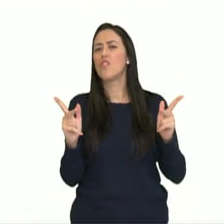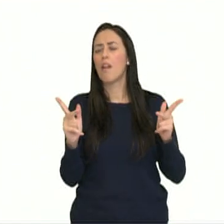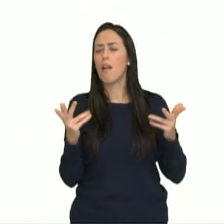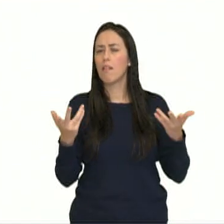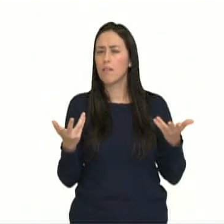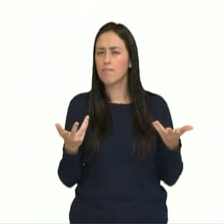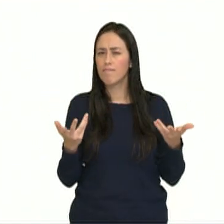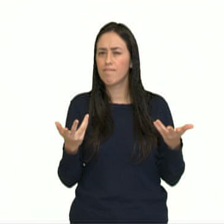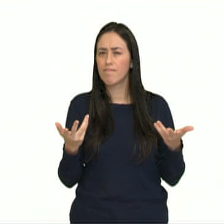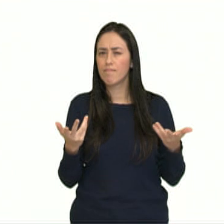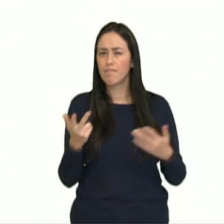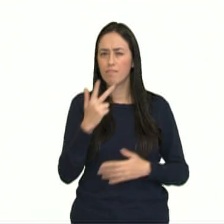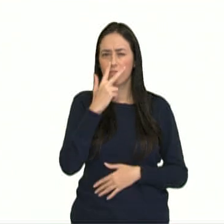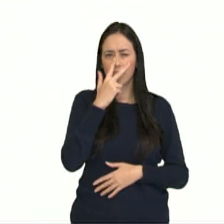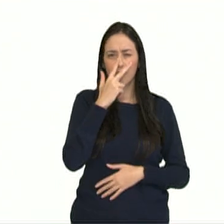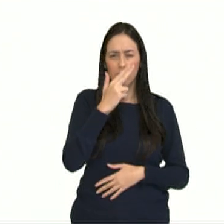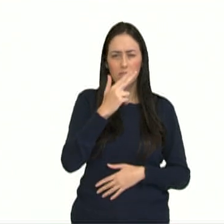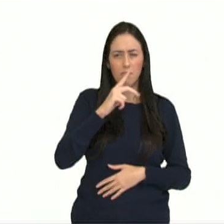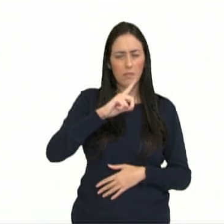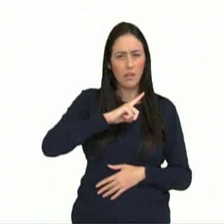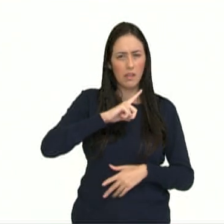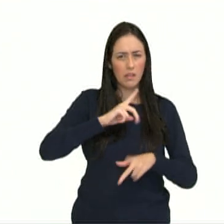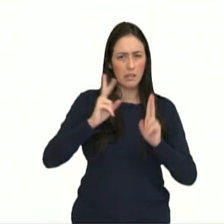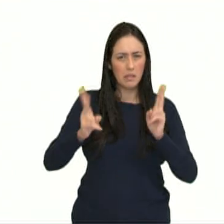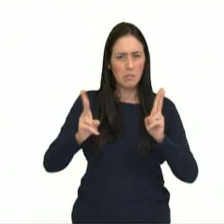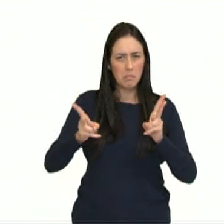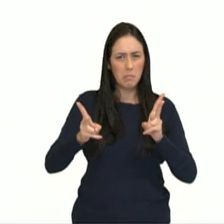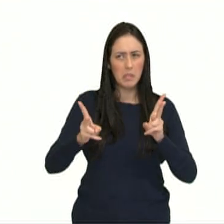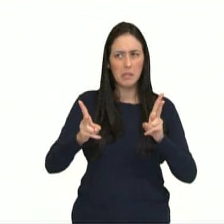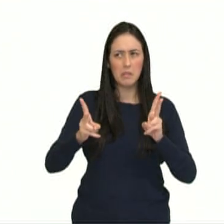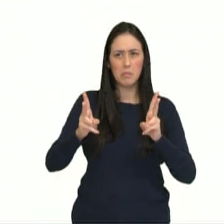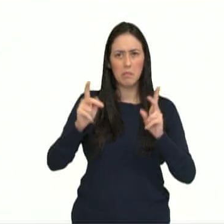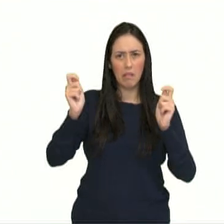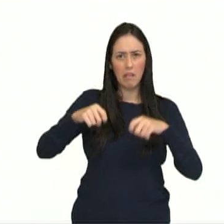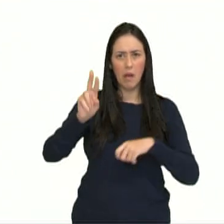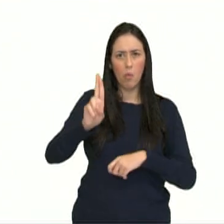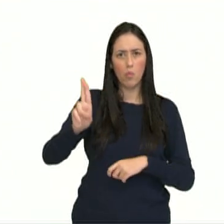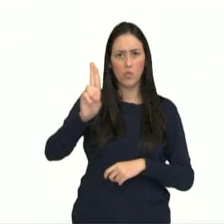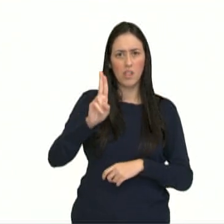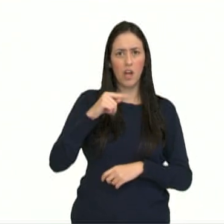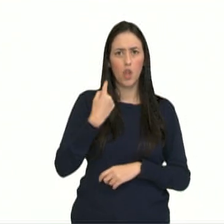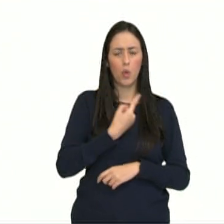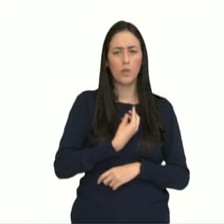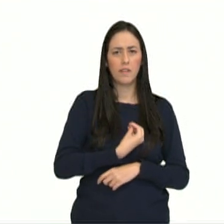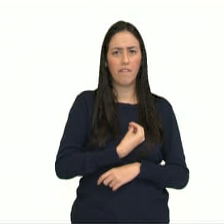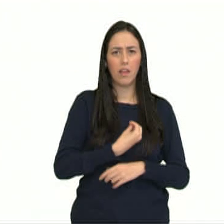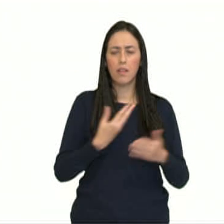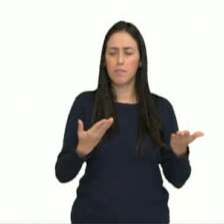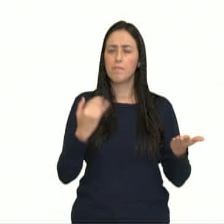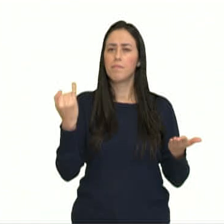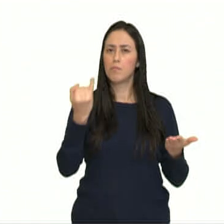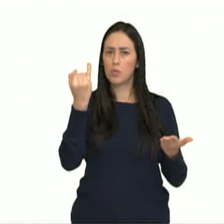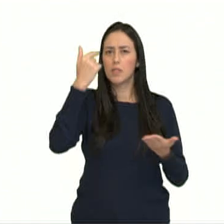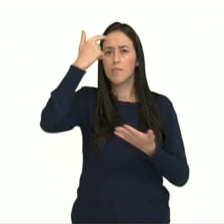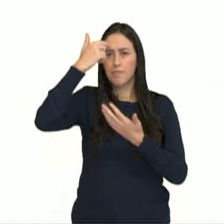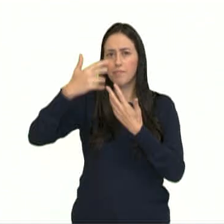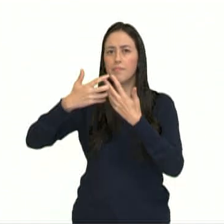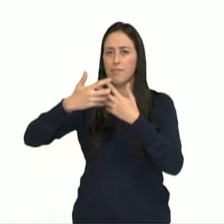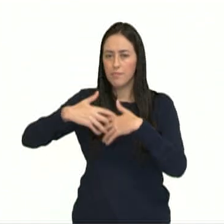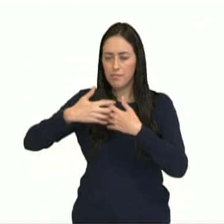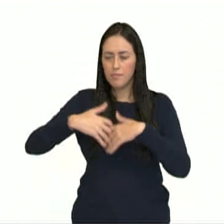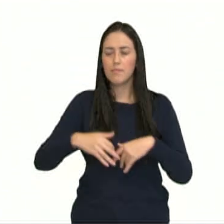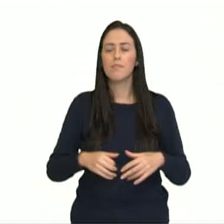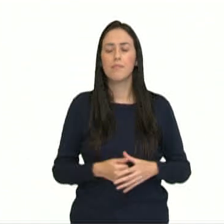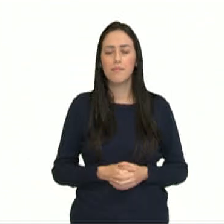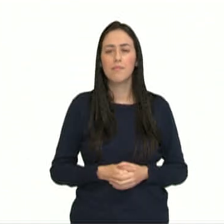continentes? Será que elas têm a mesma utilidade para as nossas vidas? É importante a gente refletir sobre isso. E a partir